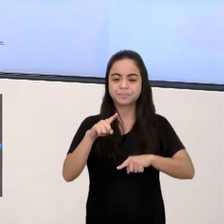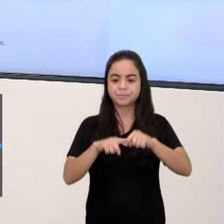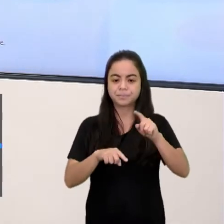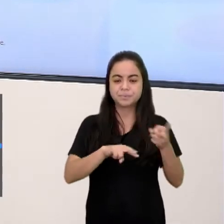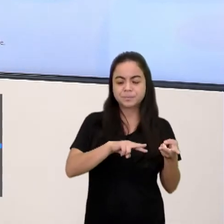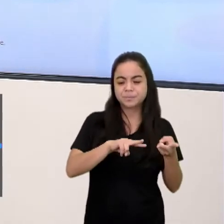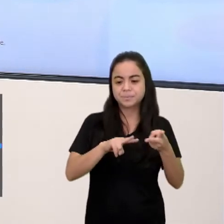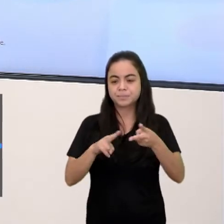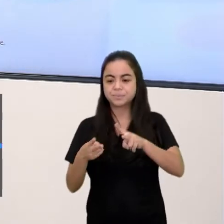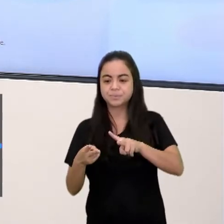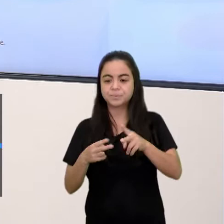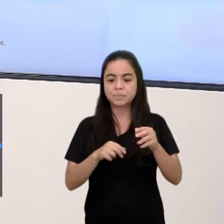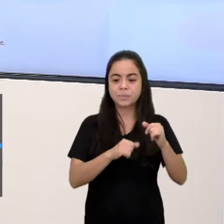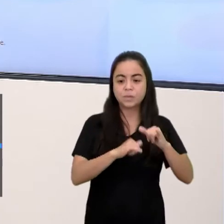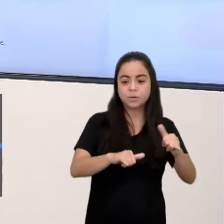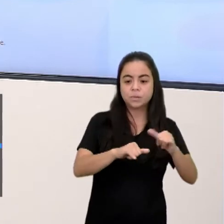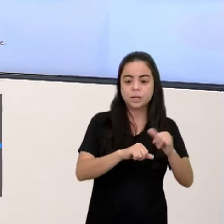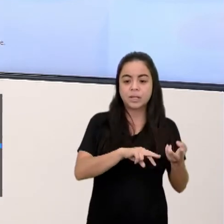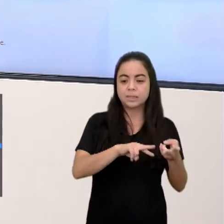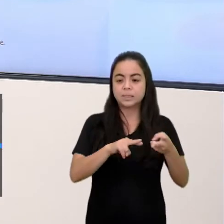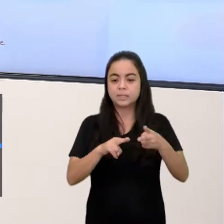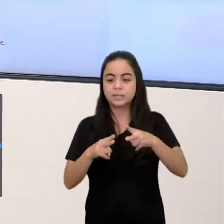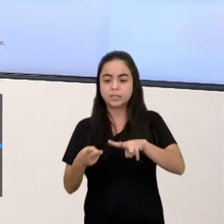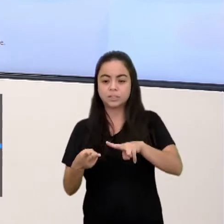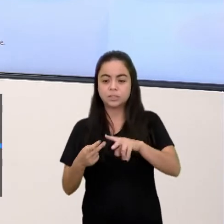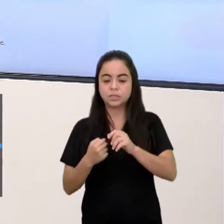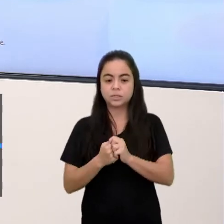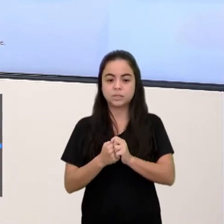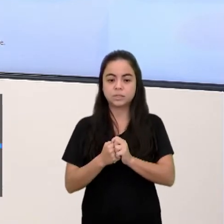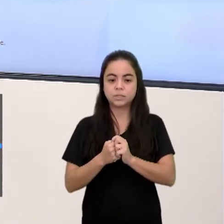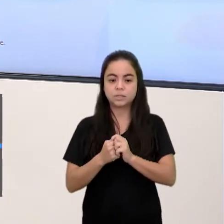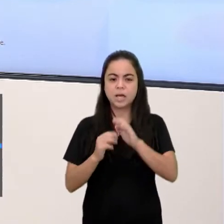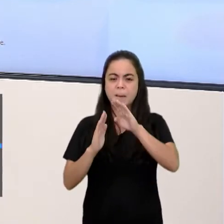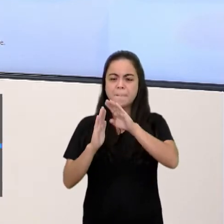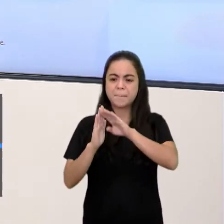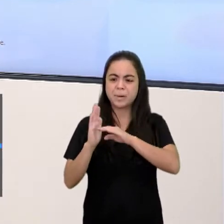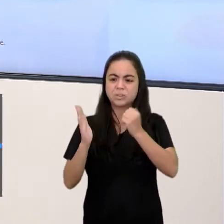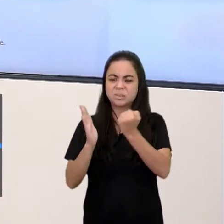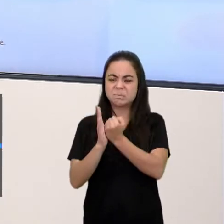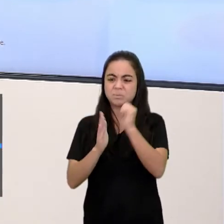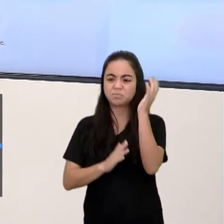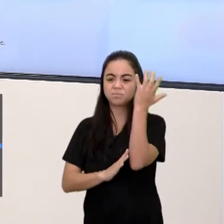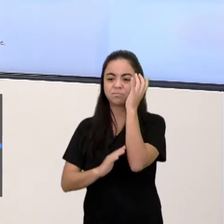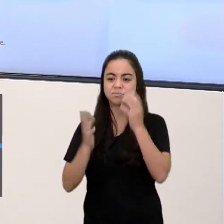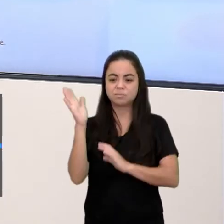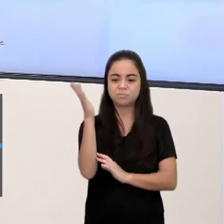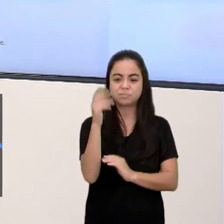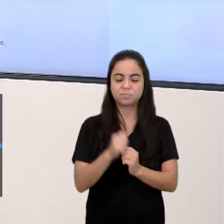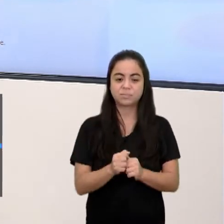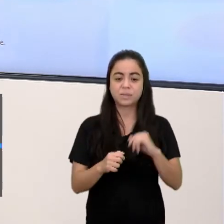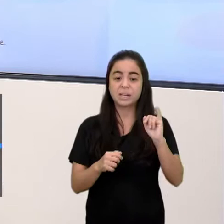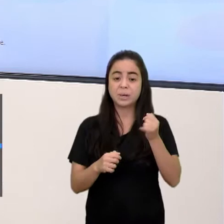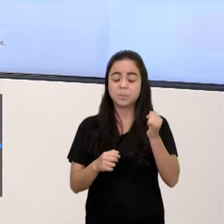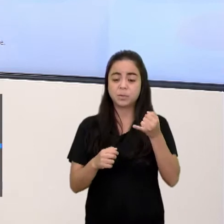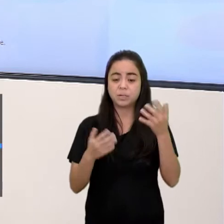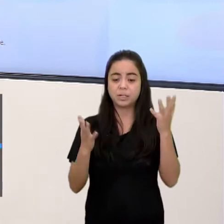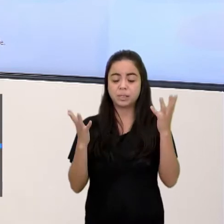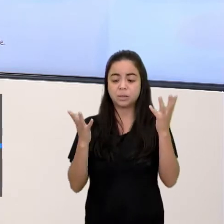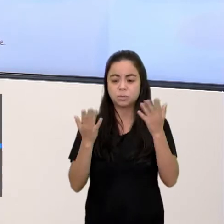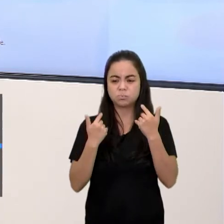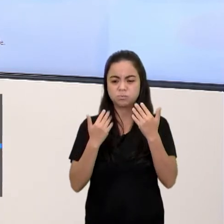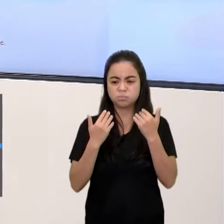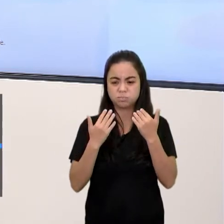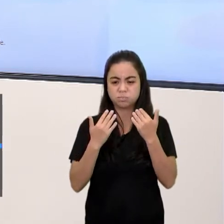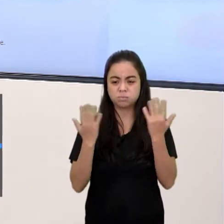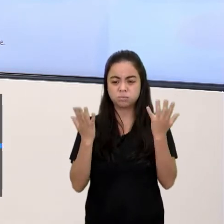transformar a energia de forma sustentável, causando menos impacto ambiental, né? E aproveite, por exemplo, esse calor, esse tipo de energia